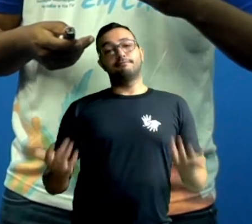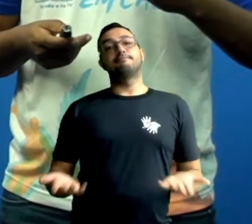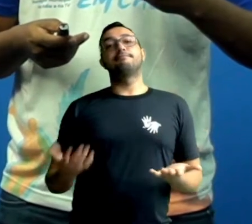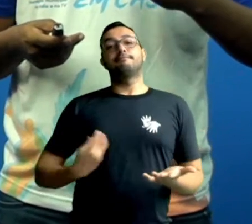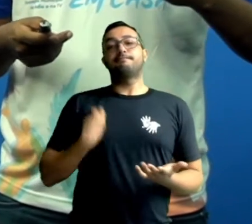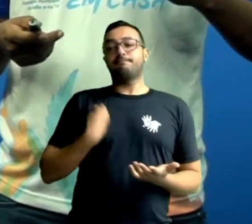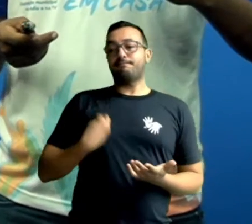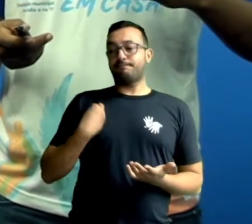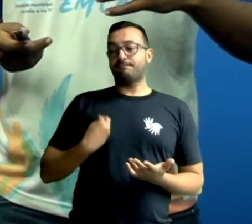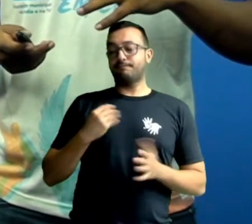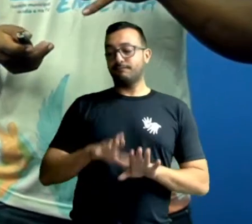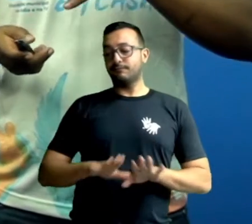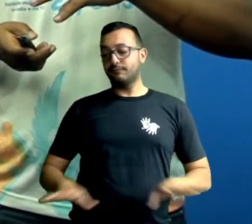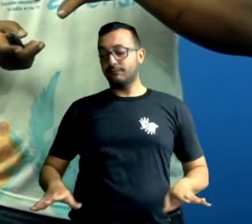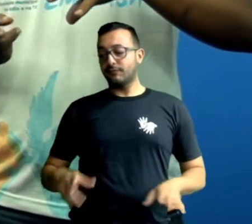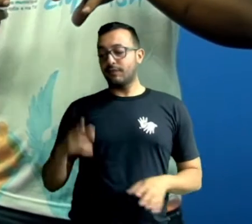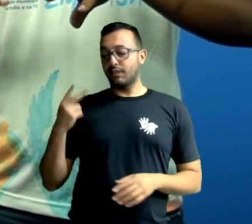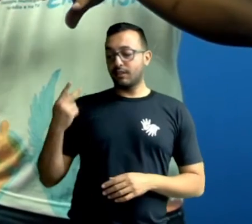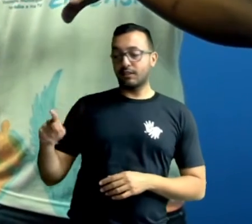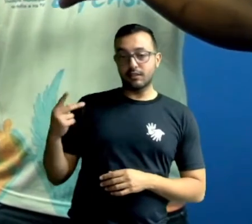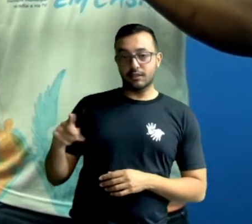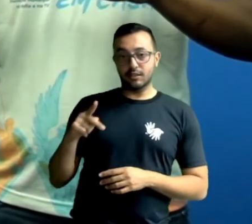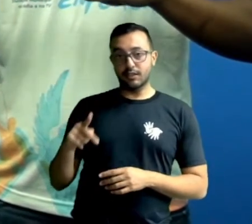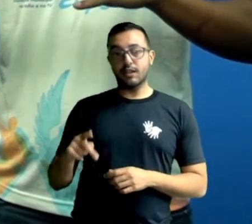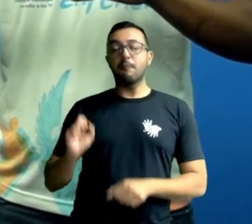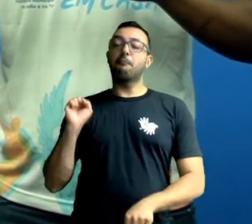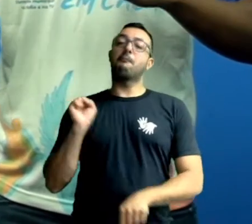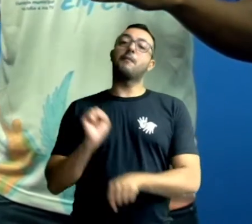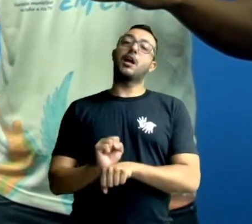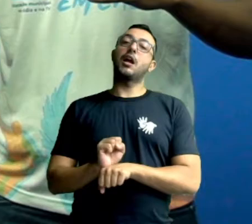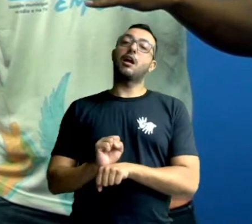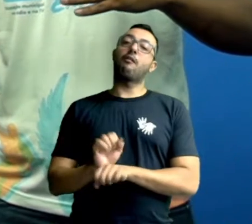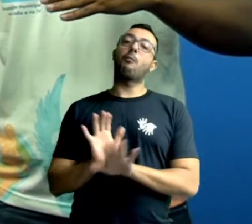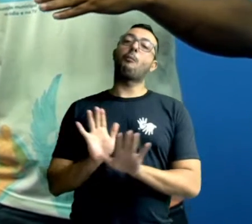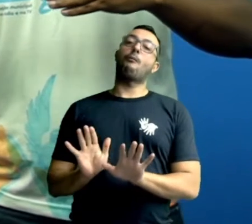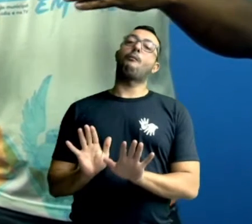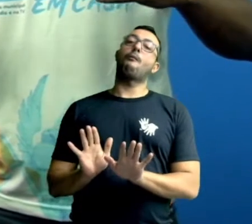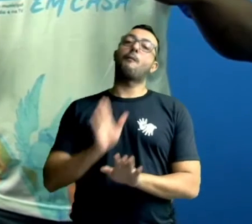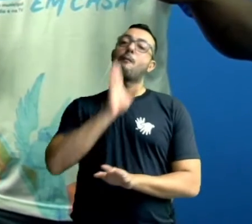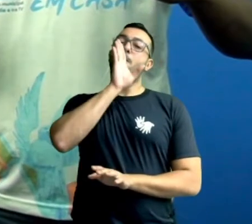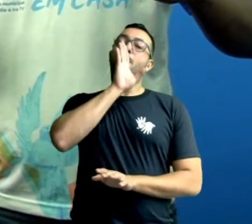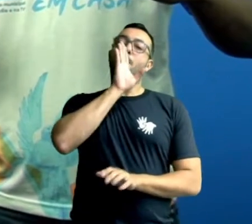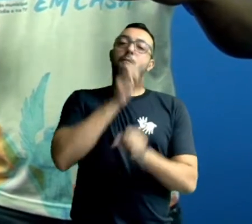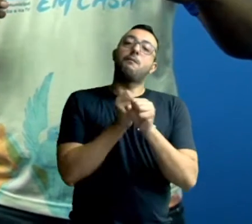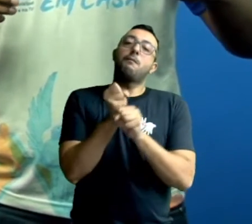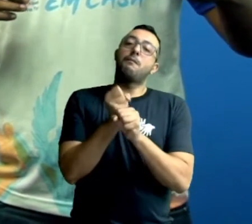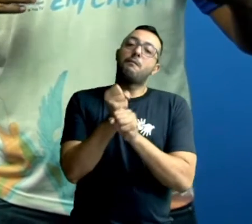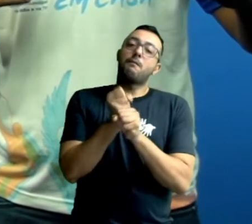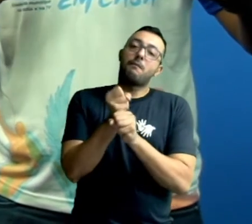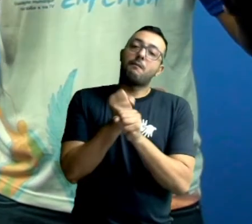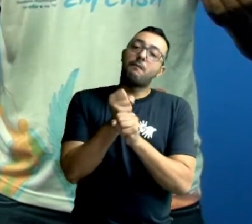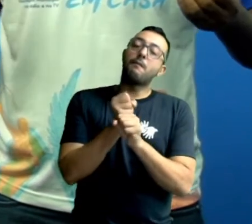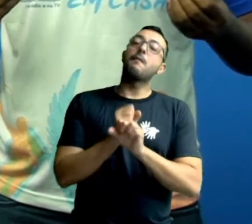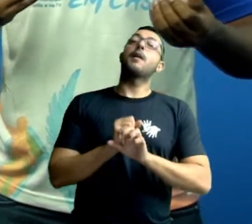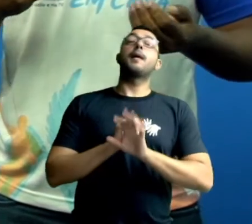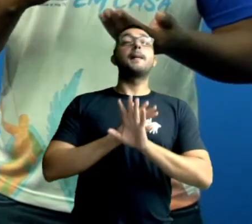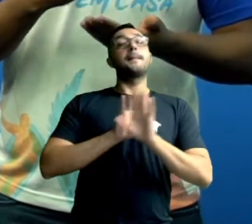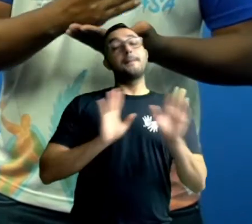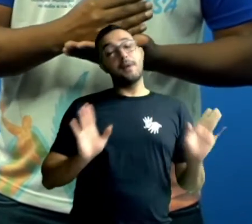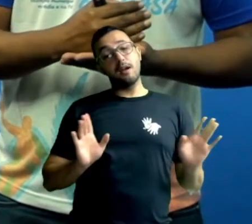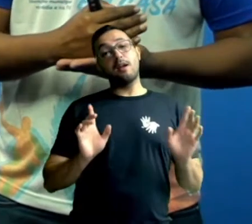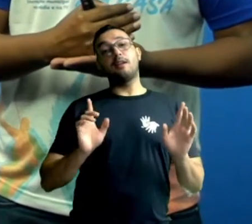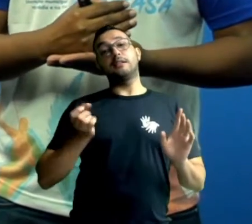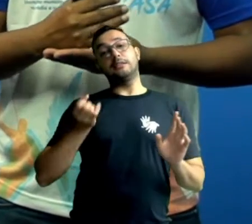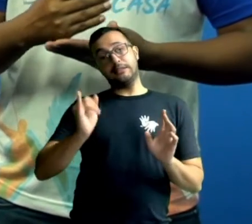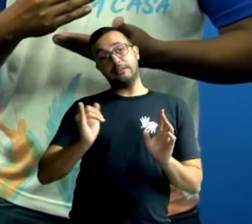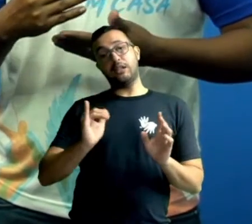forma de vida em que ele fique ali paralisado, dormente, por muito tempo. Mas assim que ele entrar em um